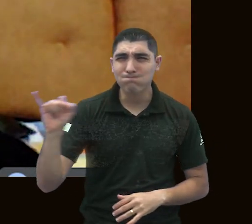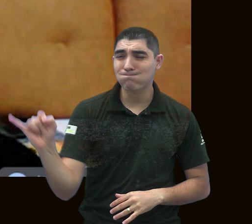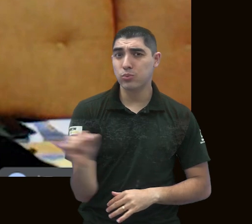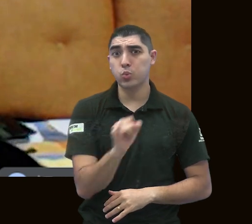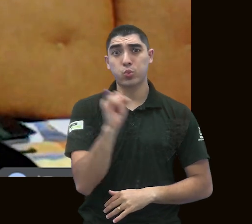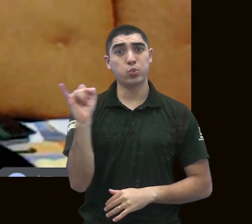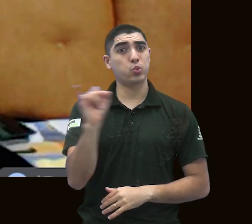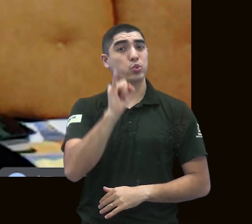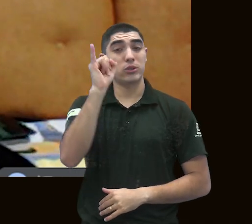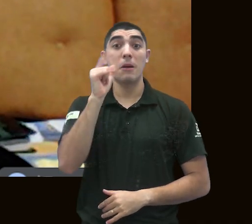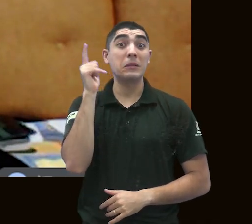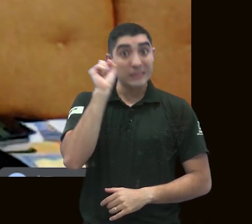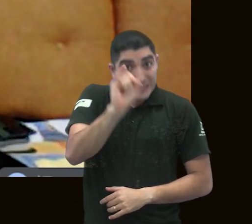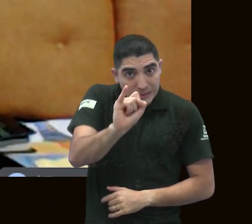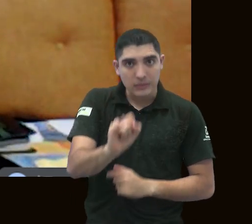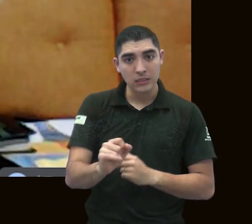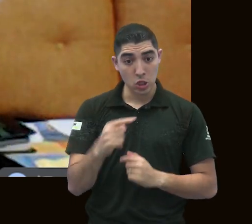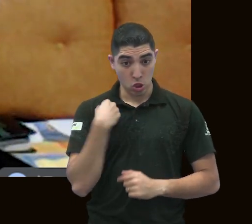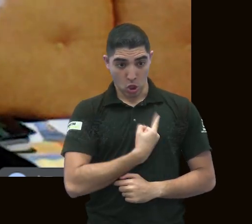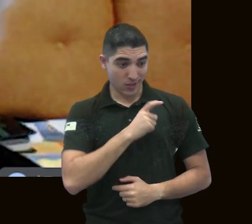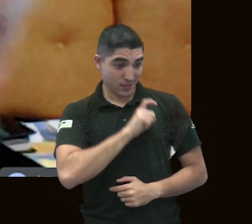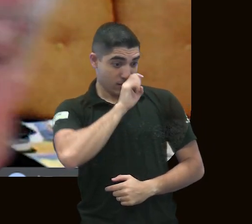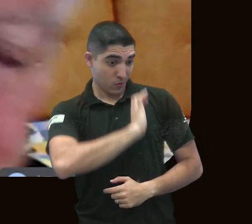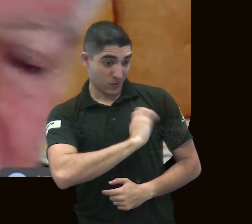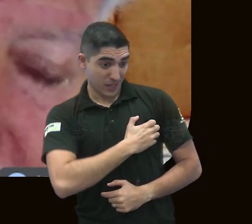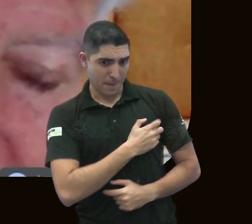partida decisiva para a gente conseguir